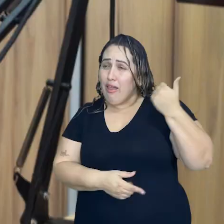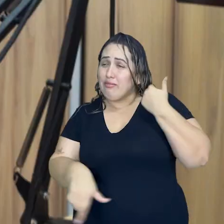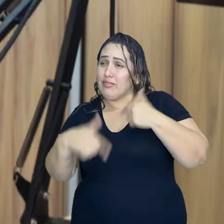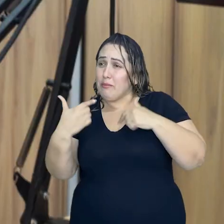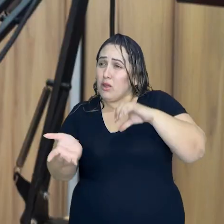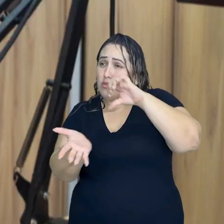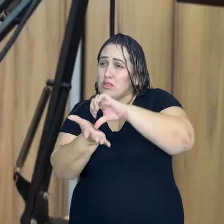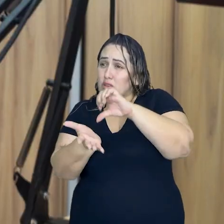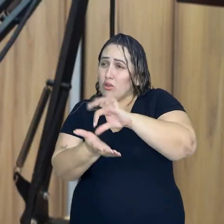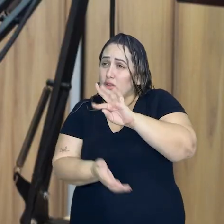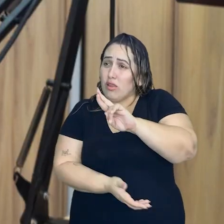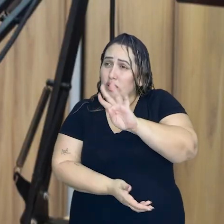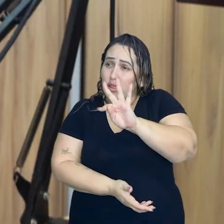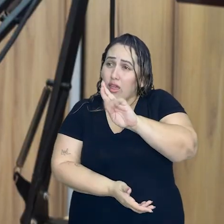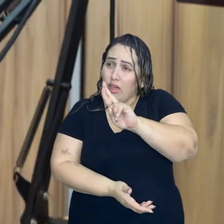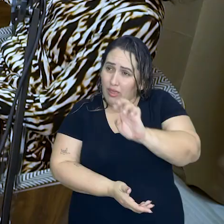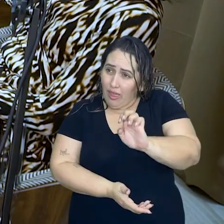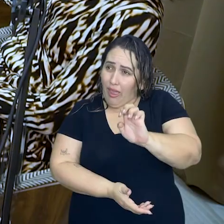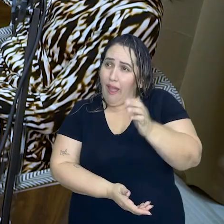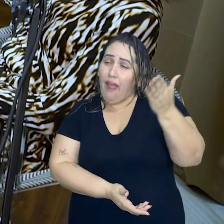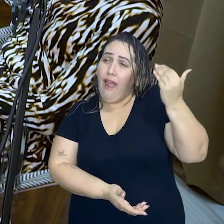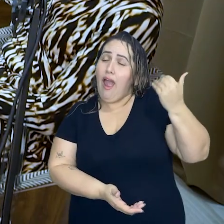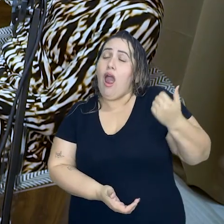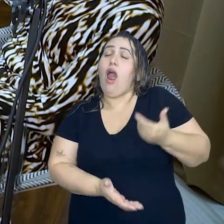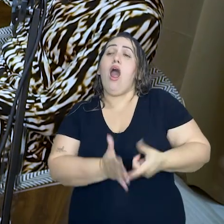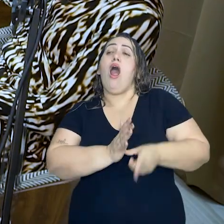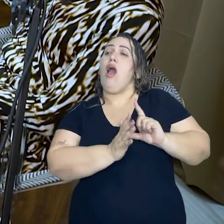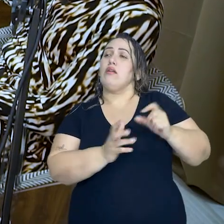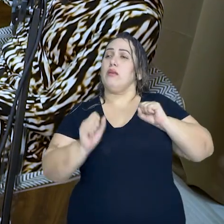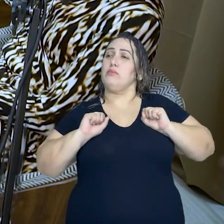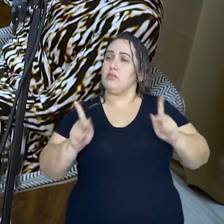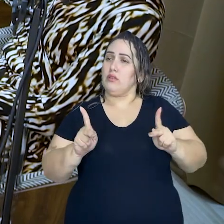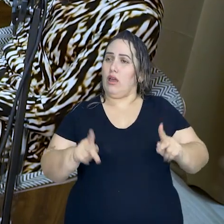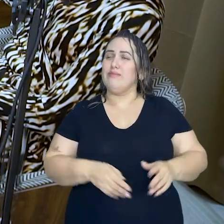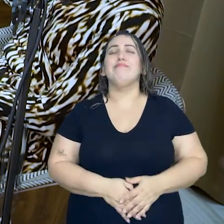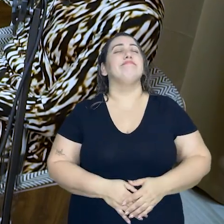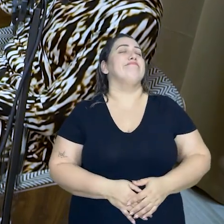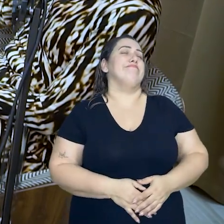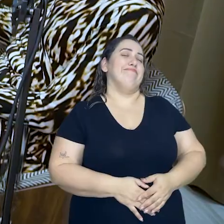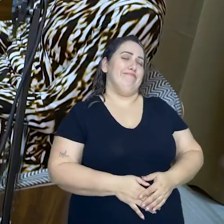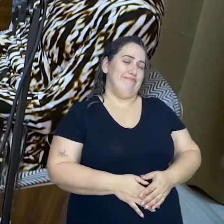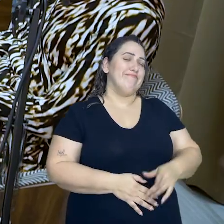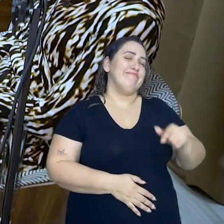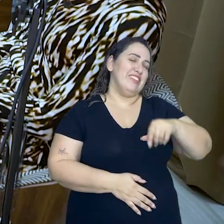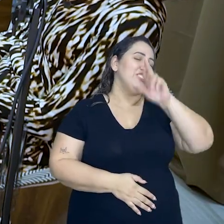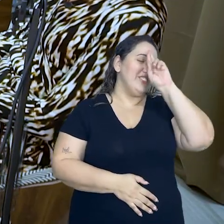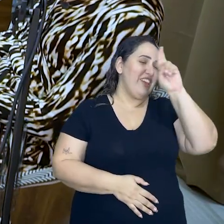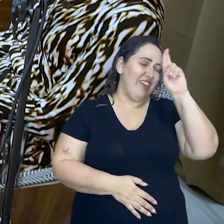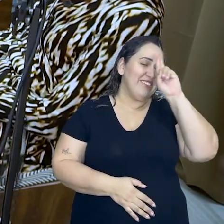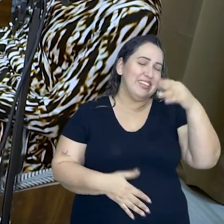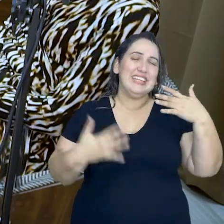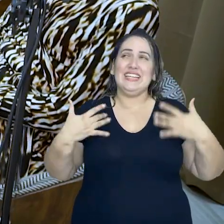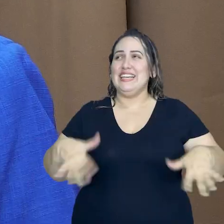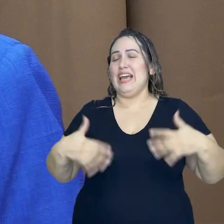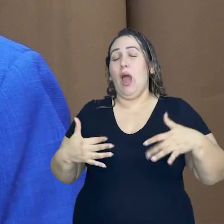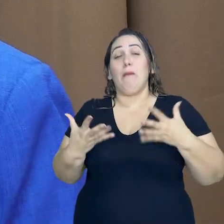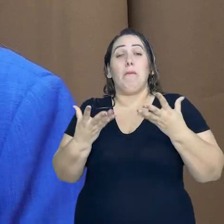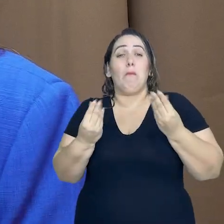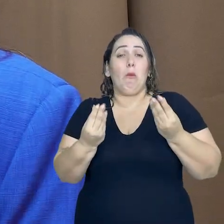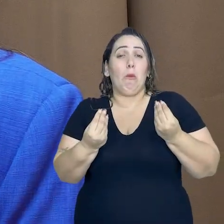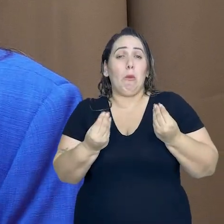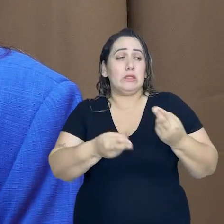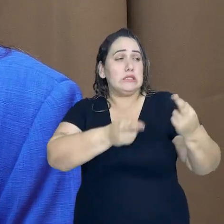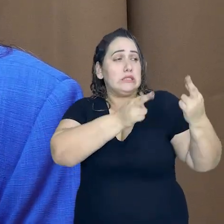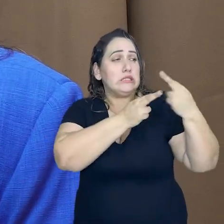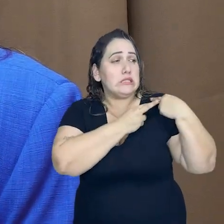Do TRE antes de se aposentar. Aprendi muita coisa com ela. Acredito. Minha chefe. Muita.